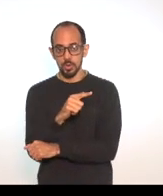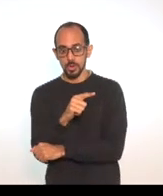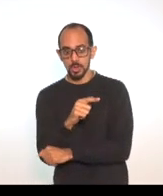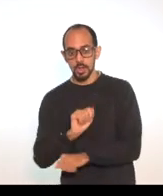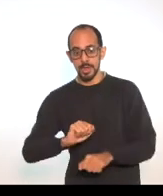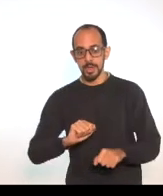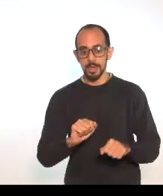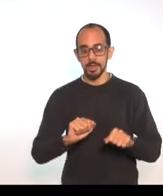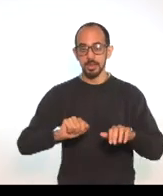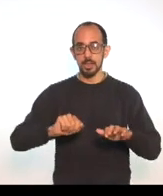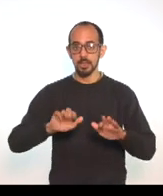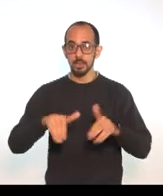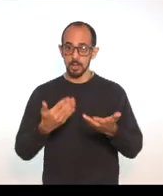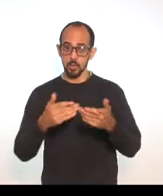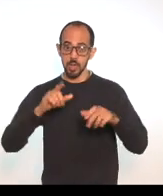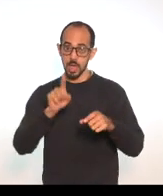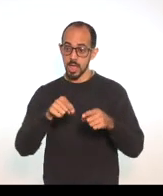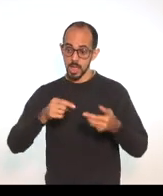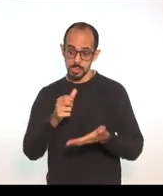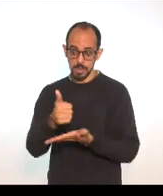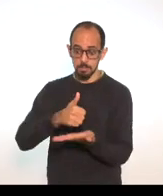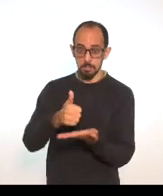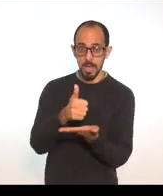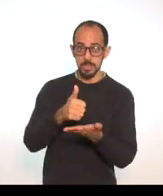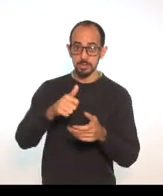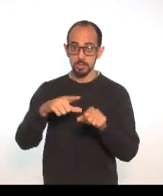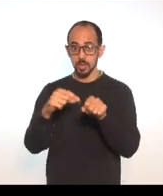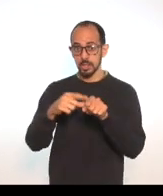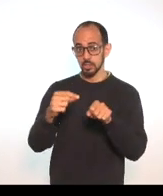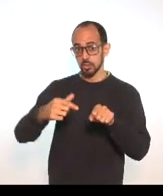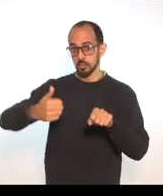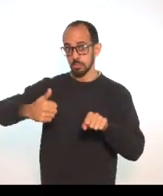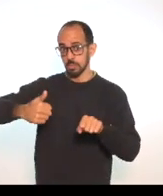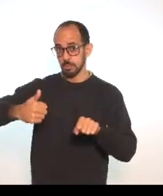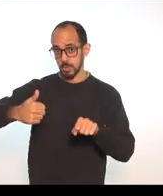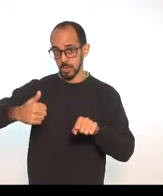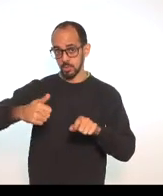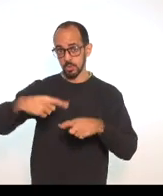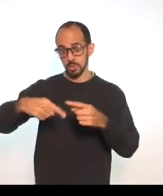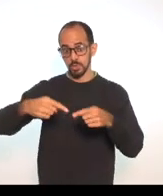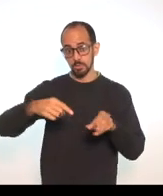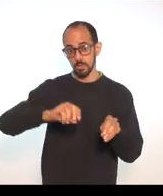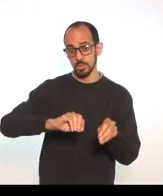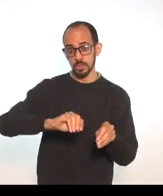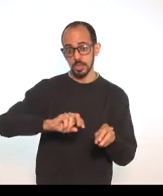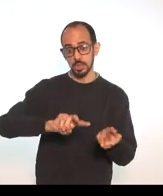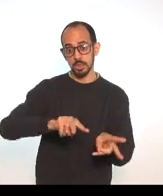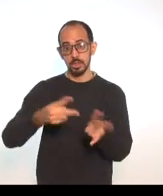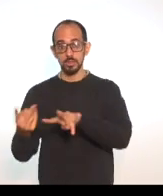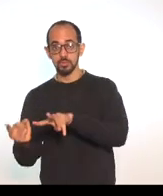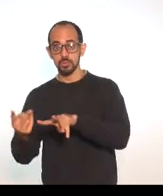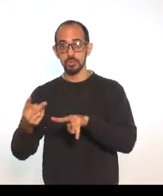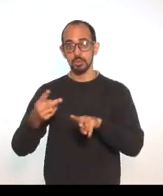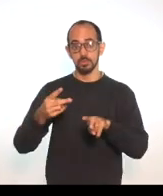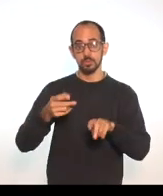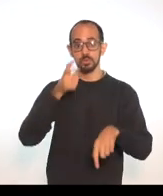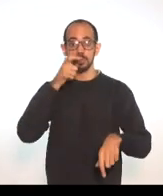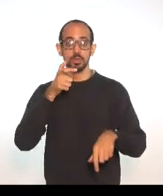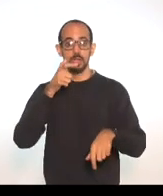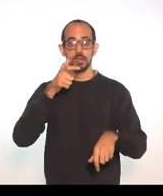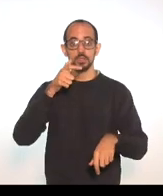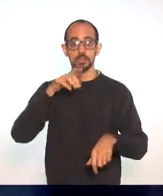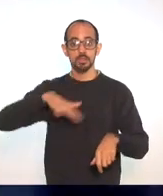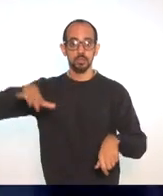no artigo fixos primeiro interesse local e depois é transportado para interesse comum qualquer outra competência